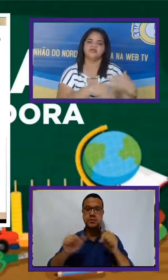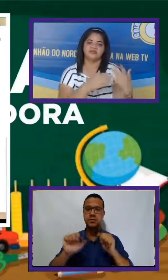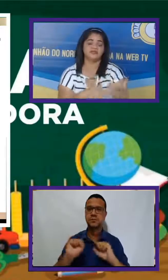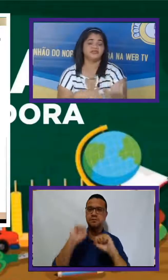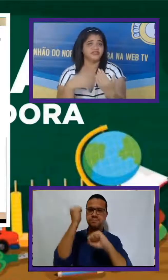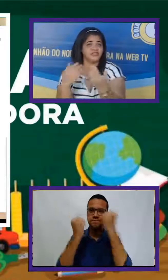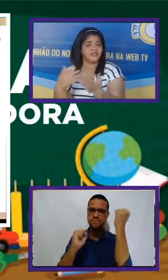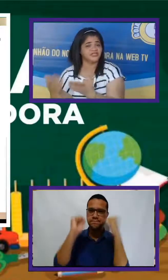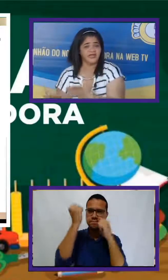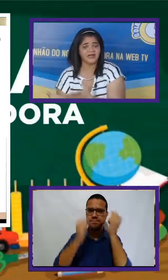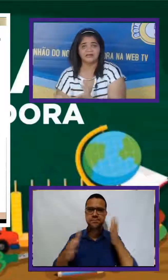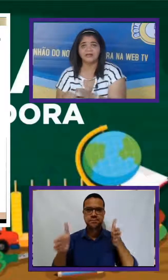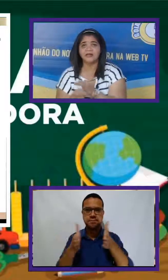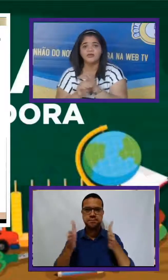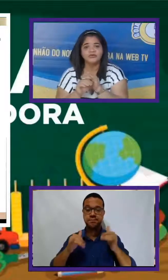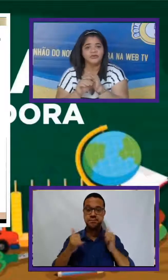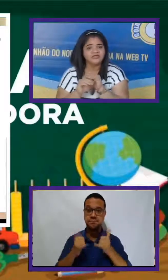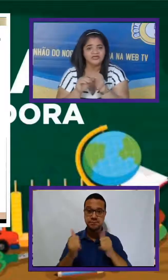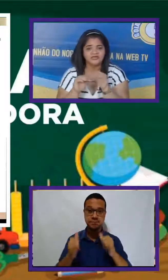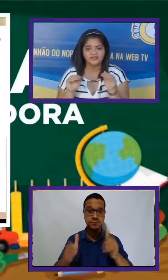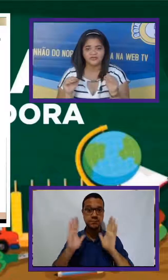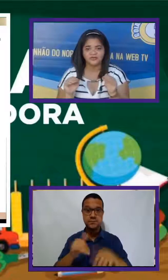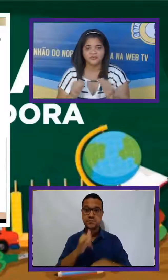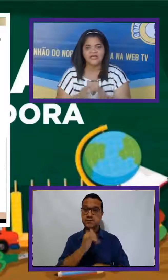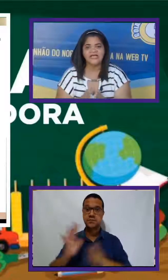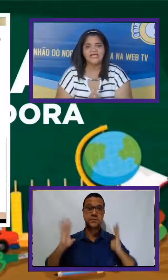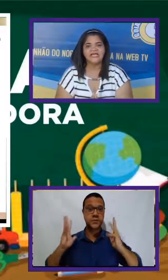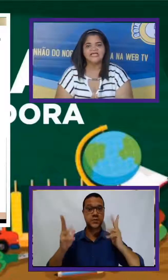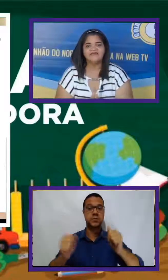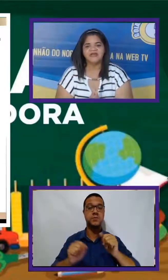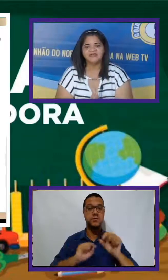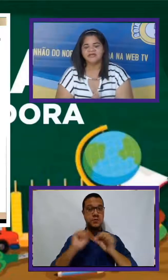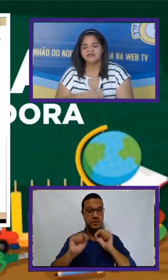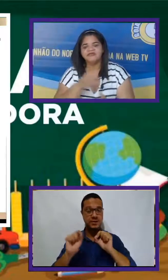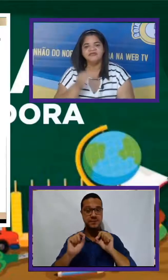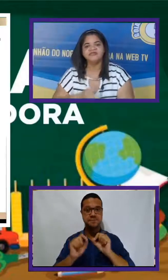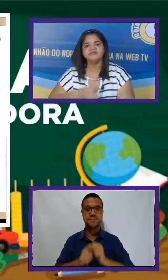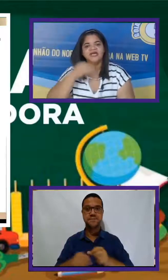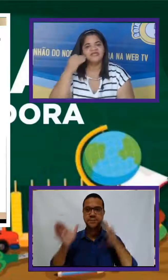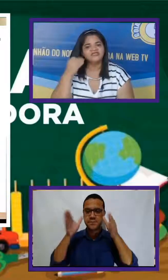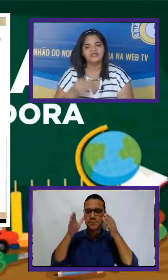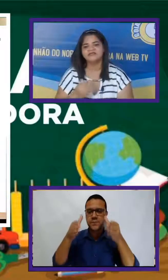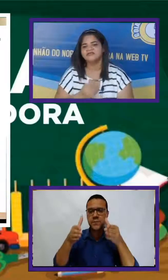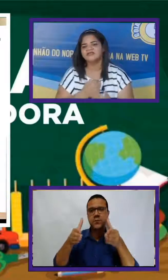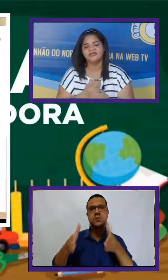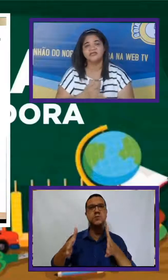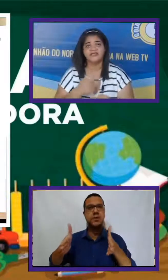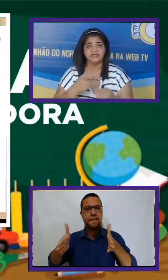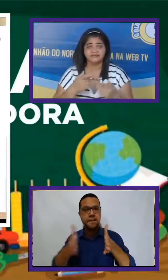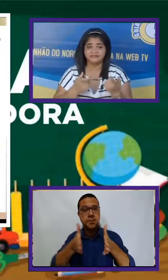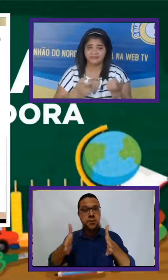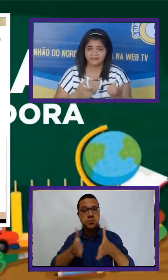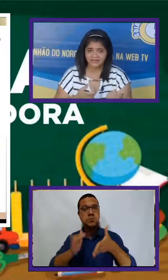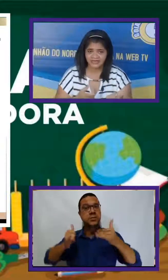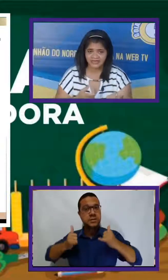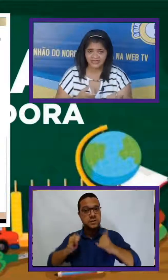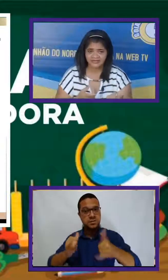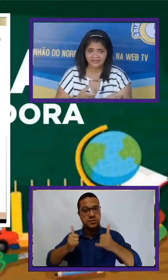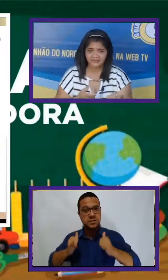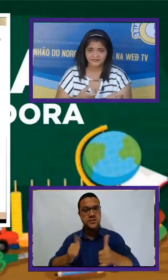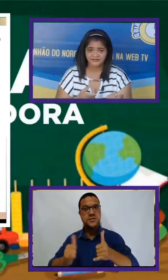usinas Geradoras de energia elétrica O nome já diz tudo Que faz o que? Visam a geração De energia